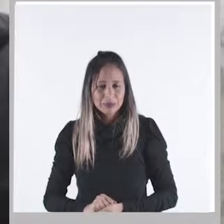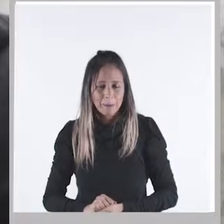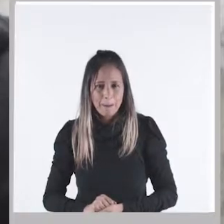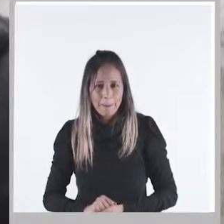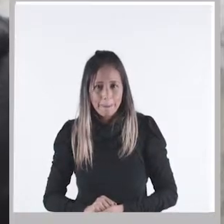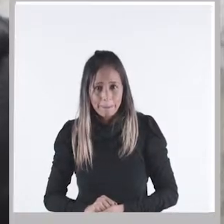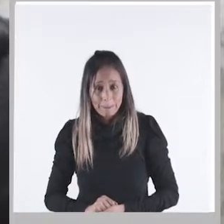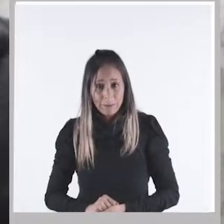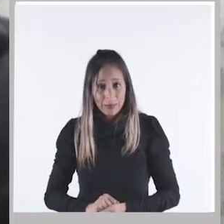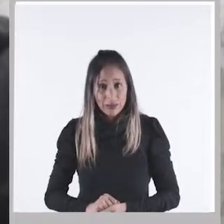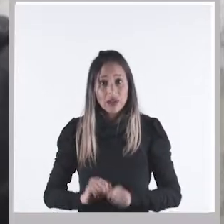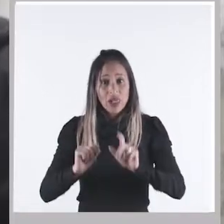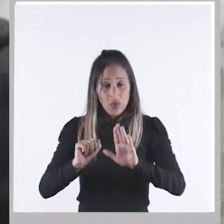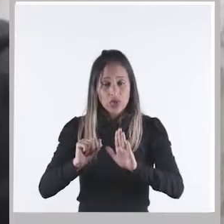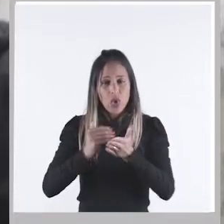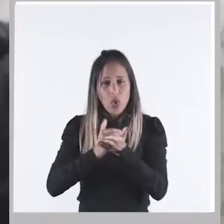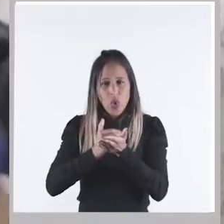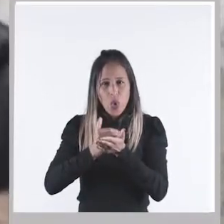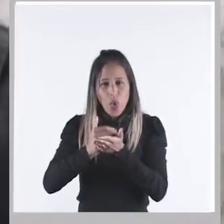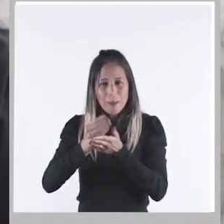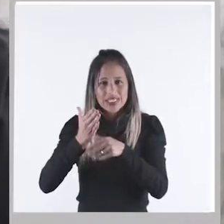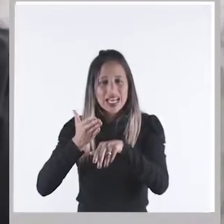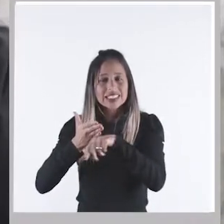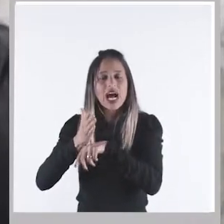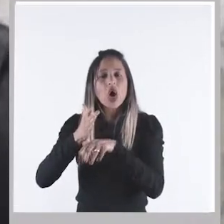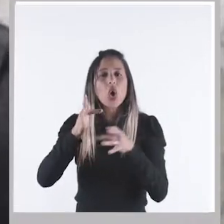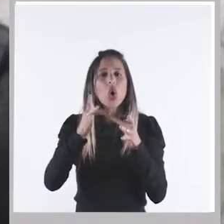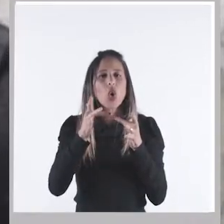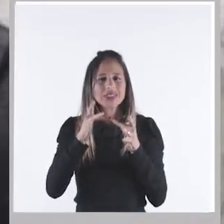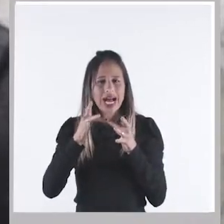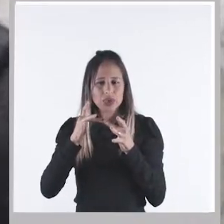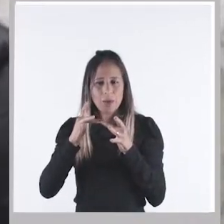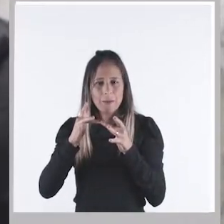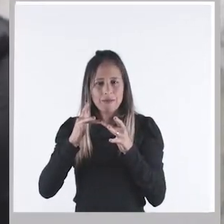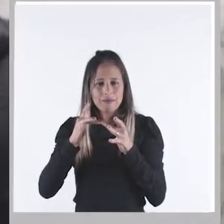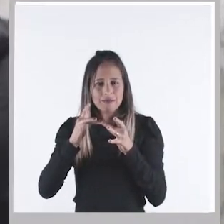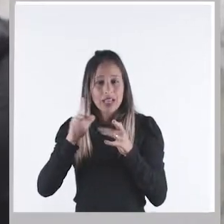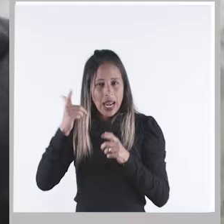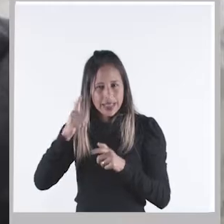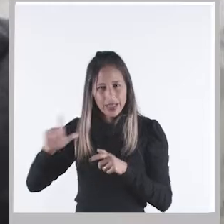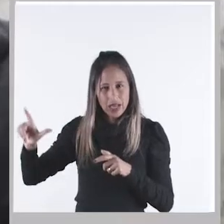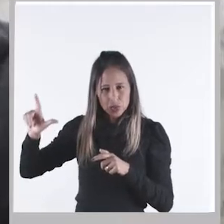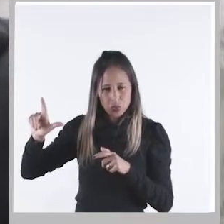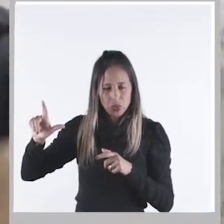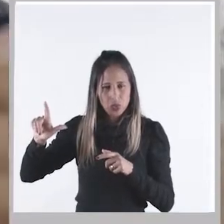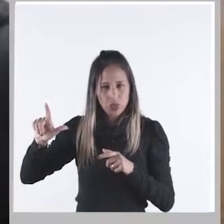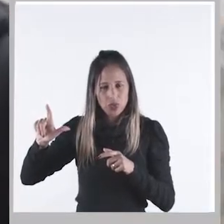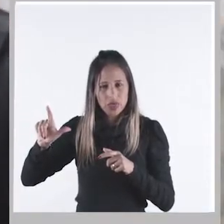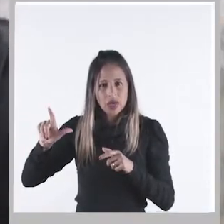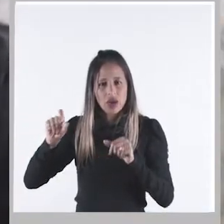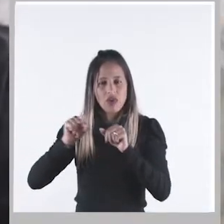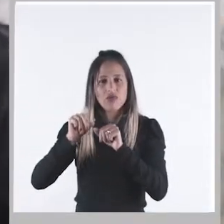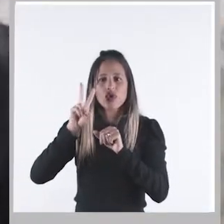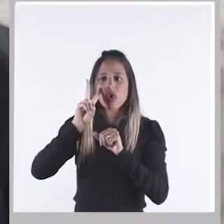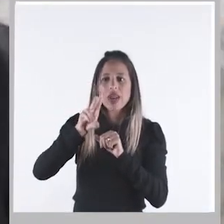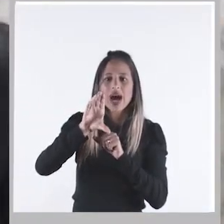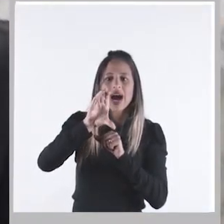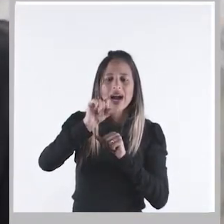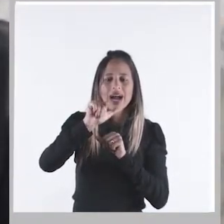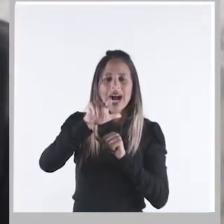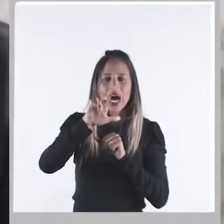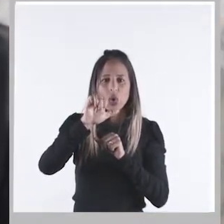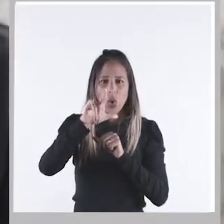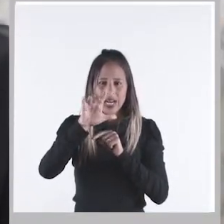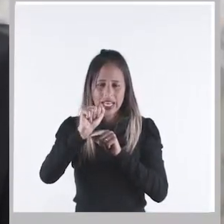assim, quando eu comecei a entrar em contato com literatura como... eu fui revisitar Carolina, fui